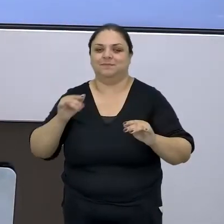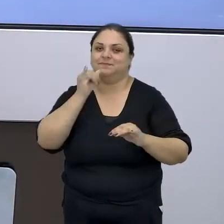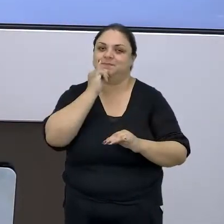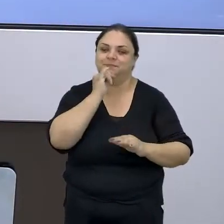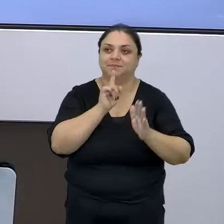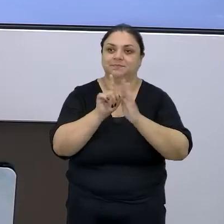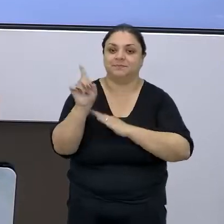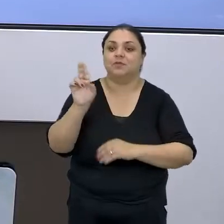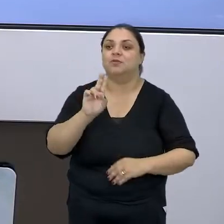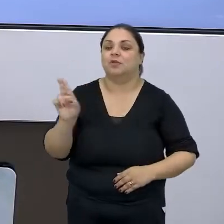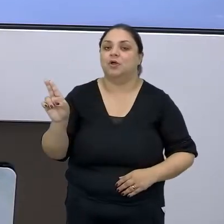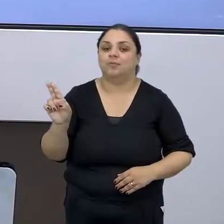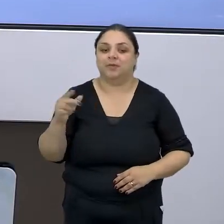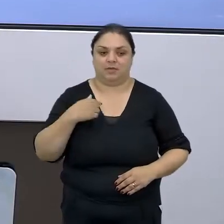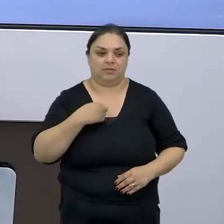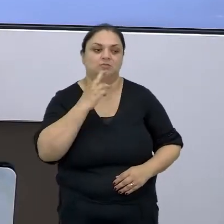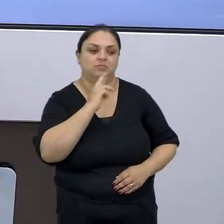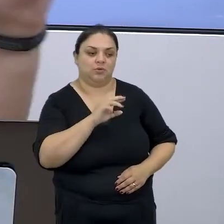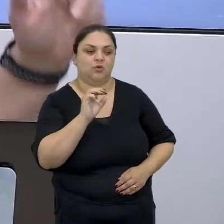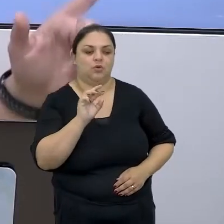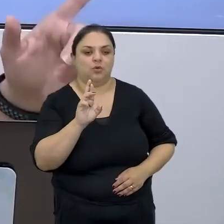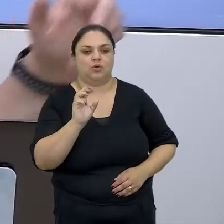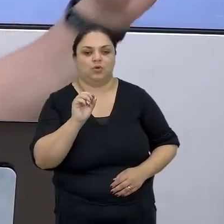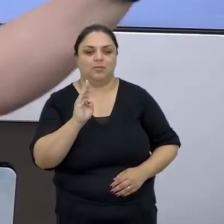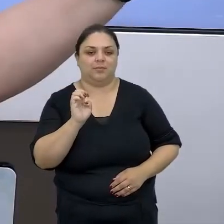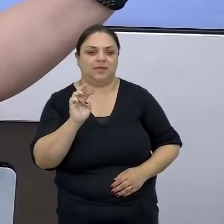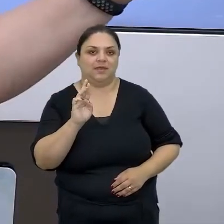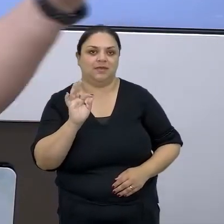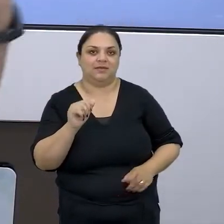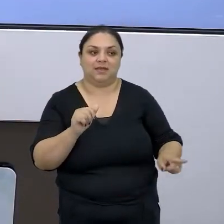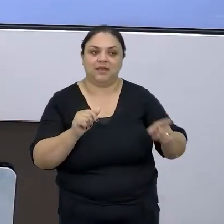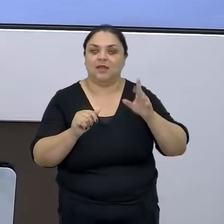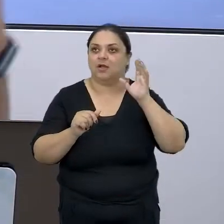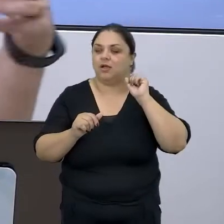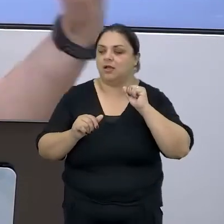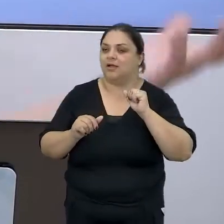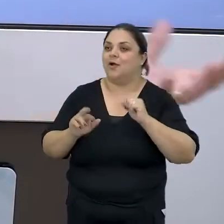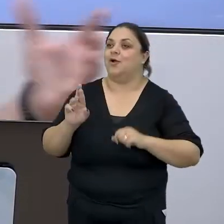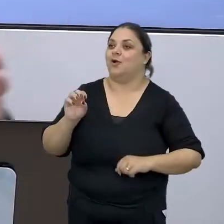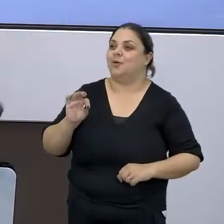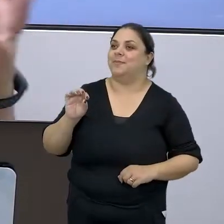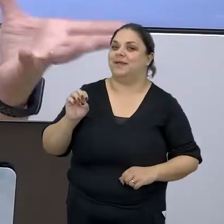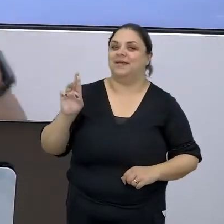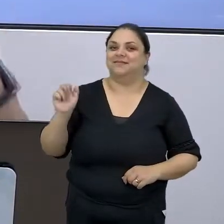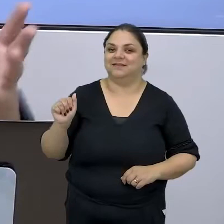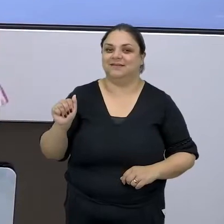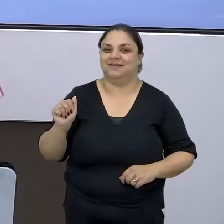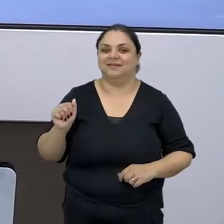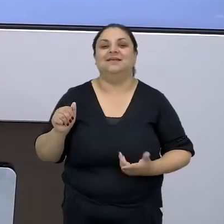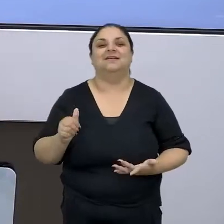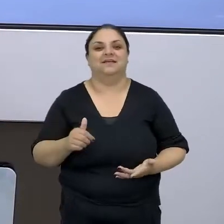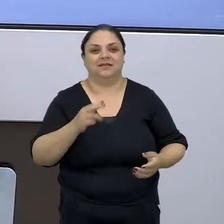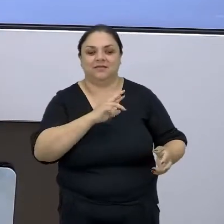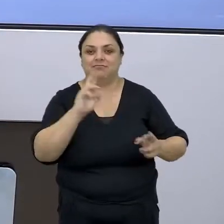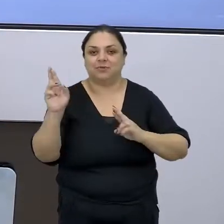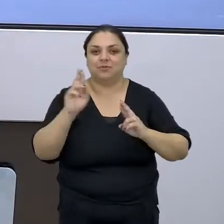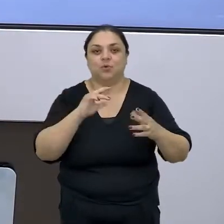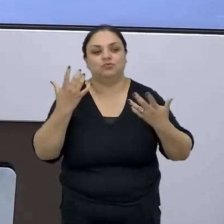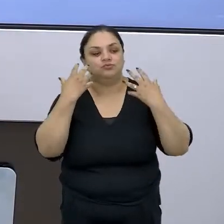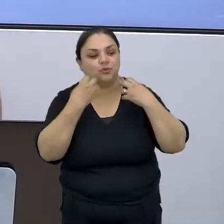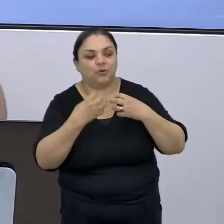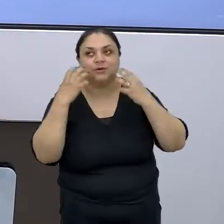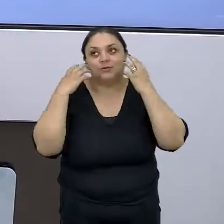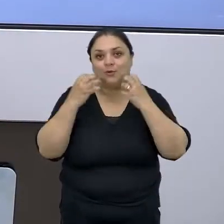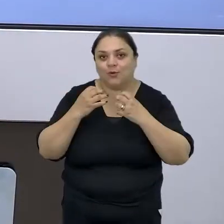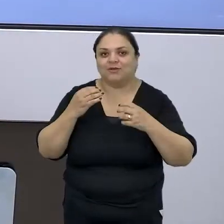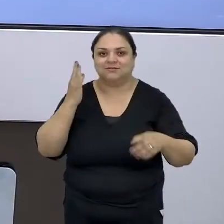Se ele perguntar o meu nome, eu vou responder Roberta, ele vai falar Roberta, que nome legal. No seu, ele vai falar Tony, que nome legal. Então, ele tem essa programação, dependendo da pessoa que estiver